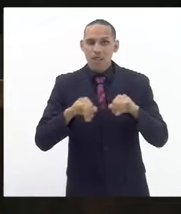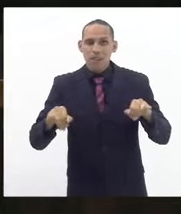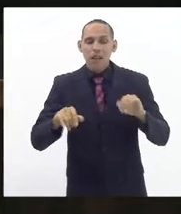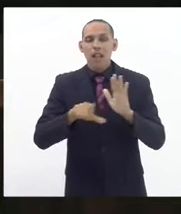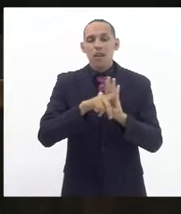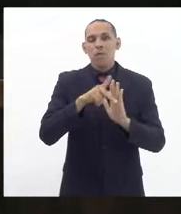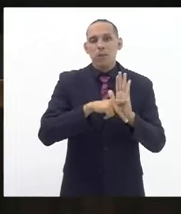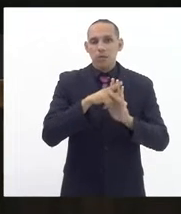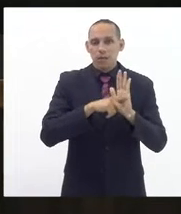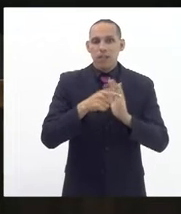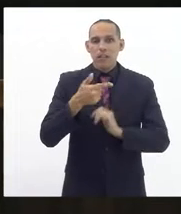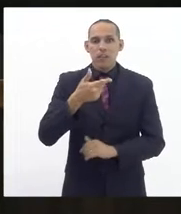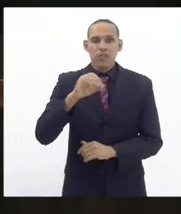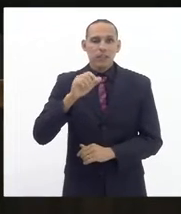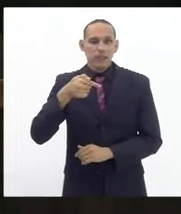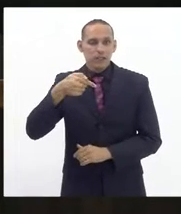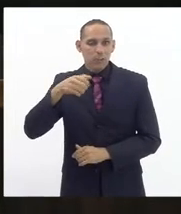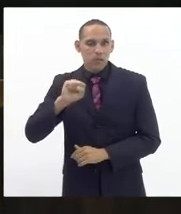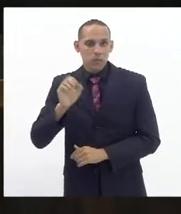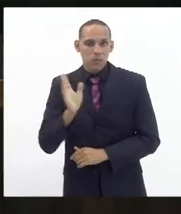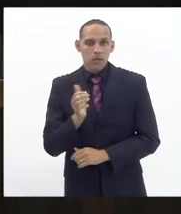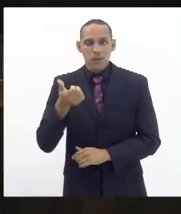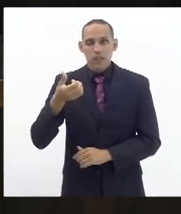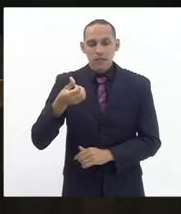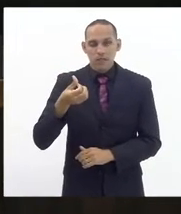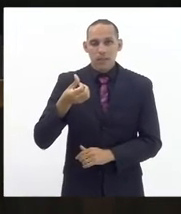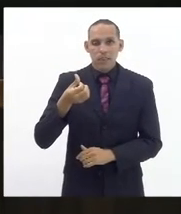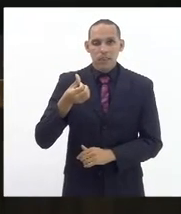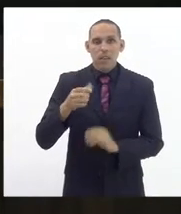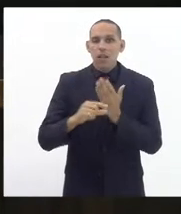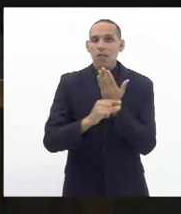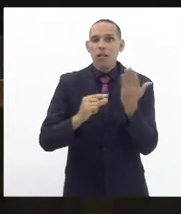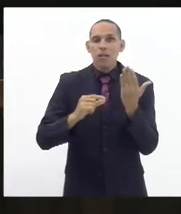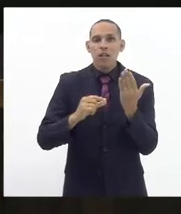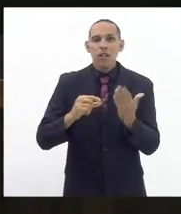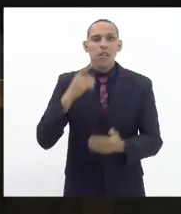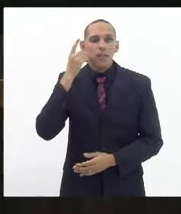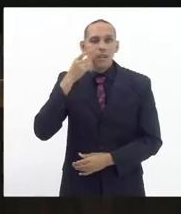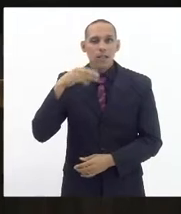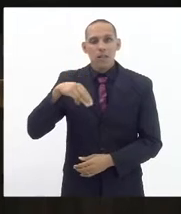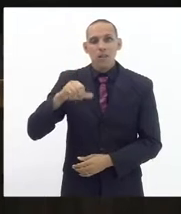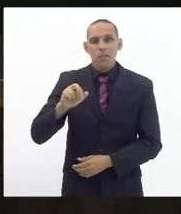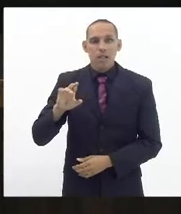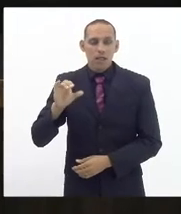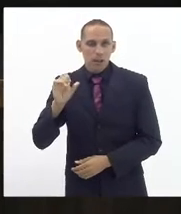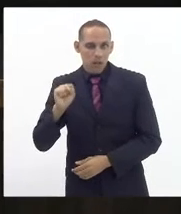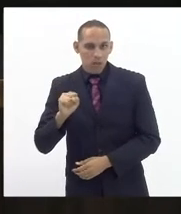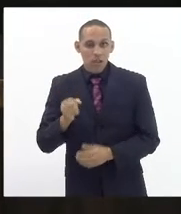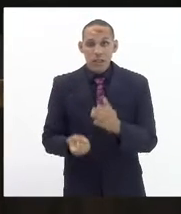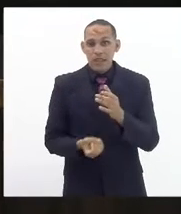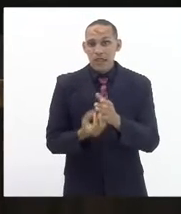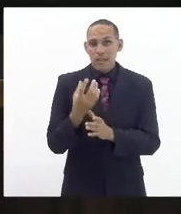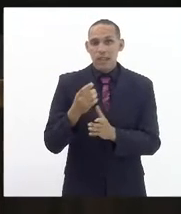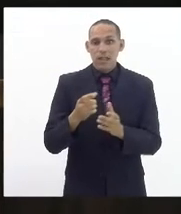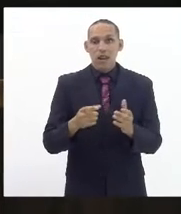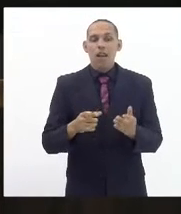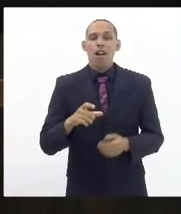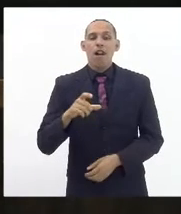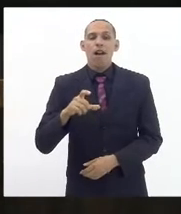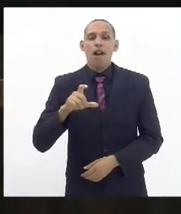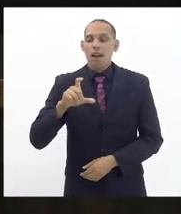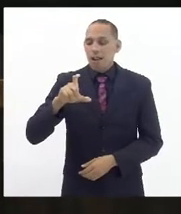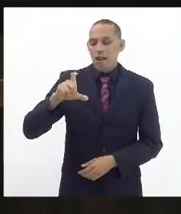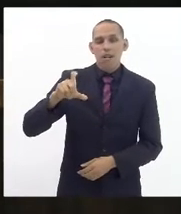número 278 de 2016, de autoria do deputado Marcos Mille, que dispõe sobre a criação da carteira de informação